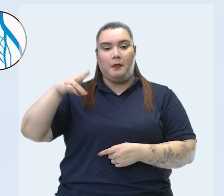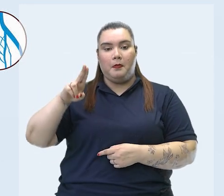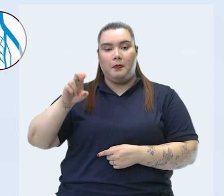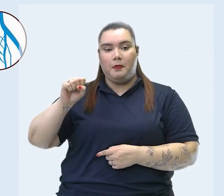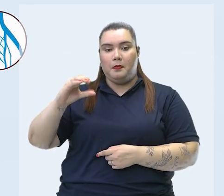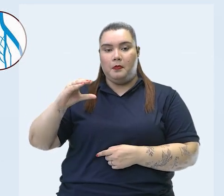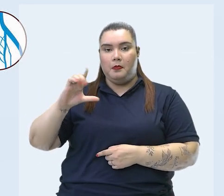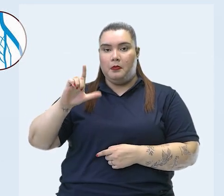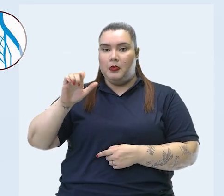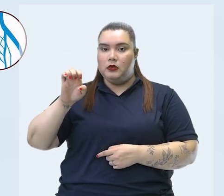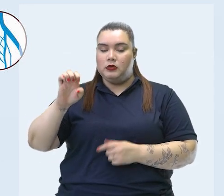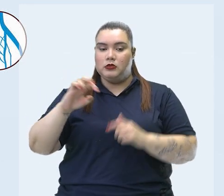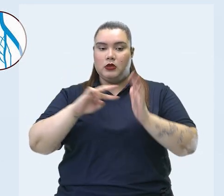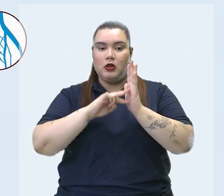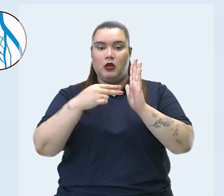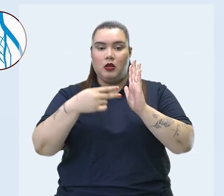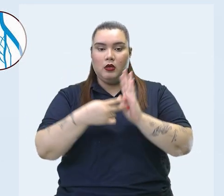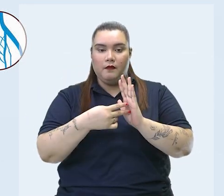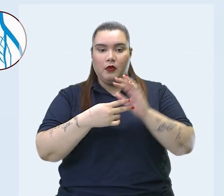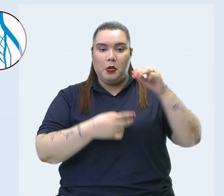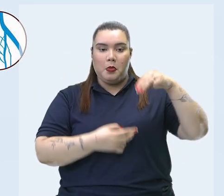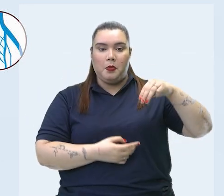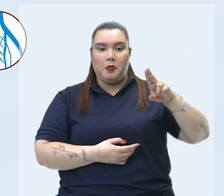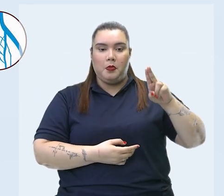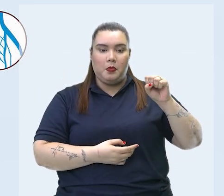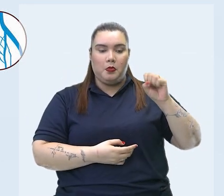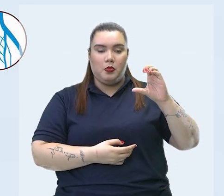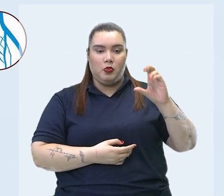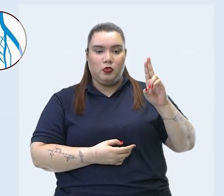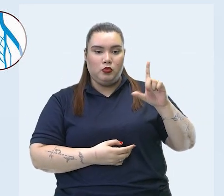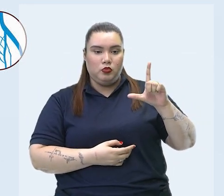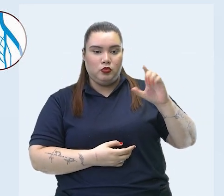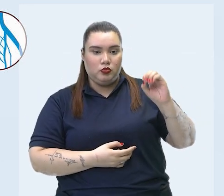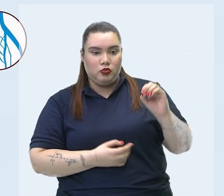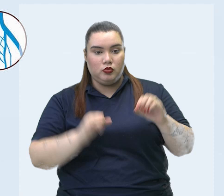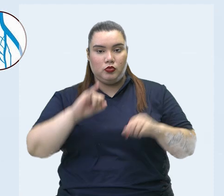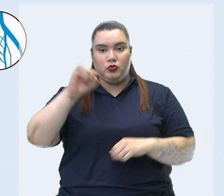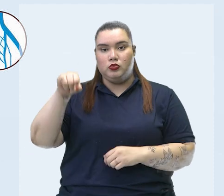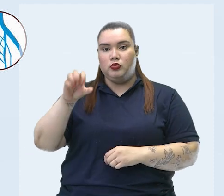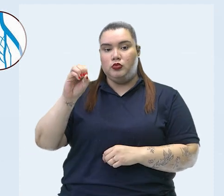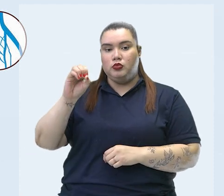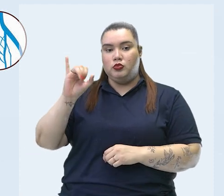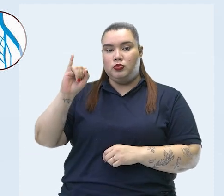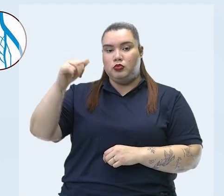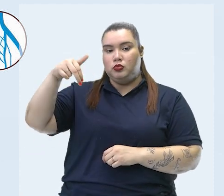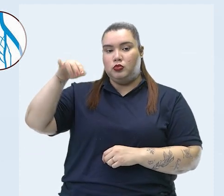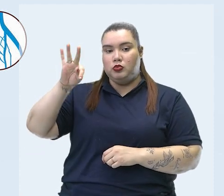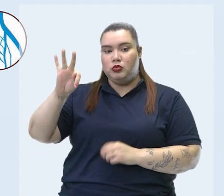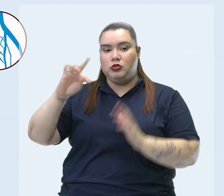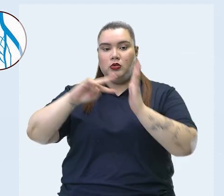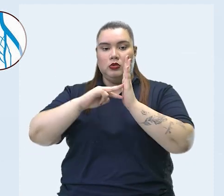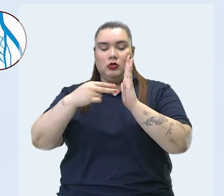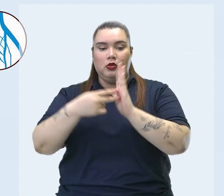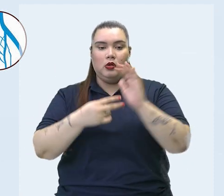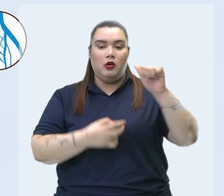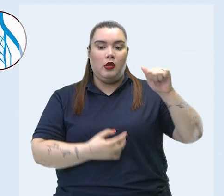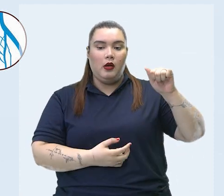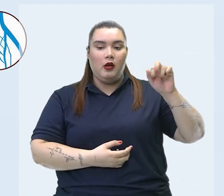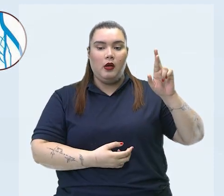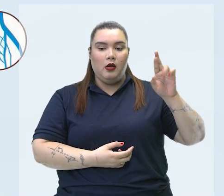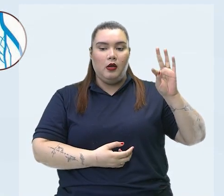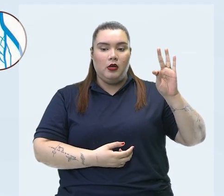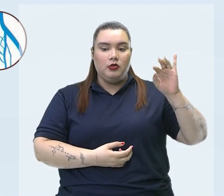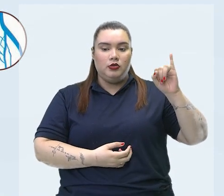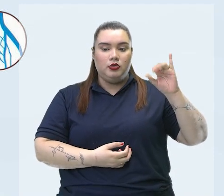que é o músculo, tá? Aí, na mesma coluna, nós vamos ter joint, que é a articulação. Repare que são só